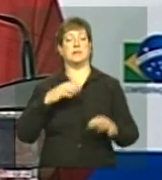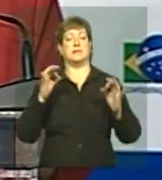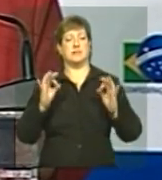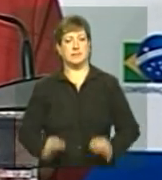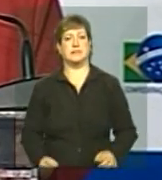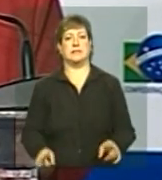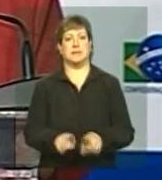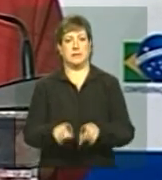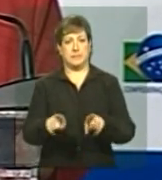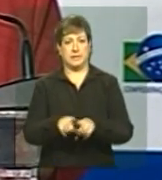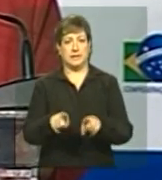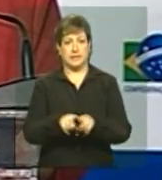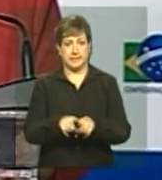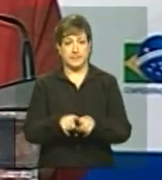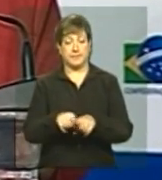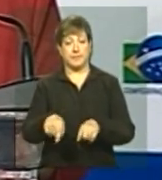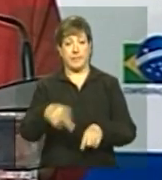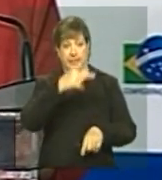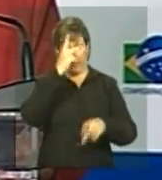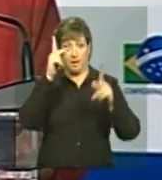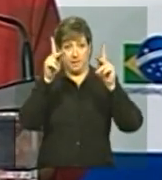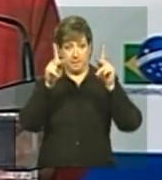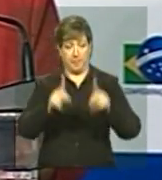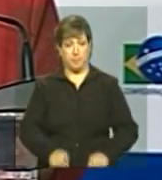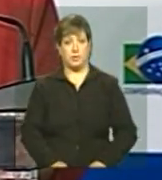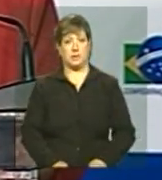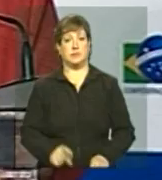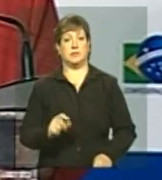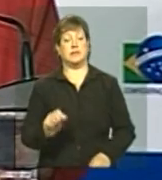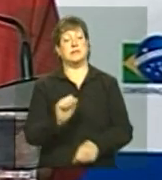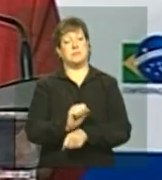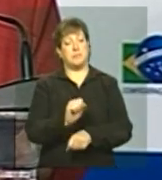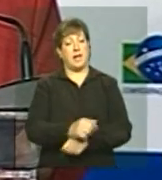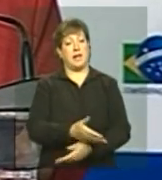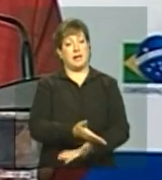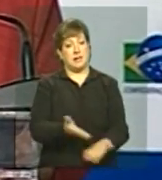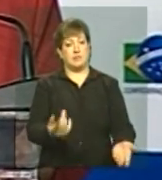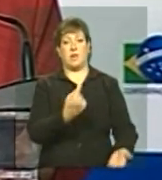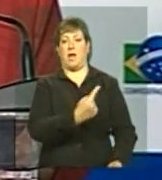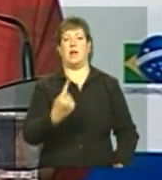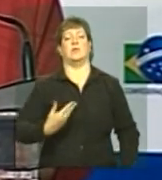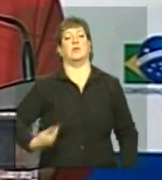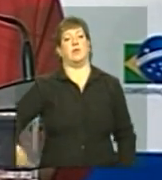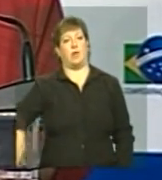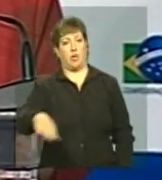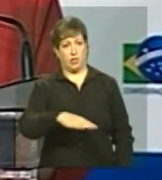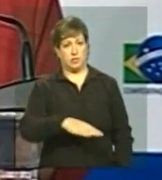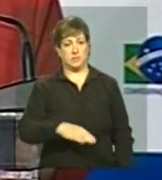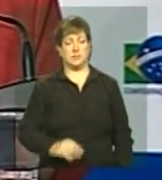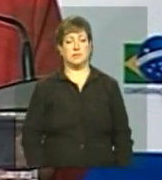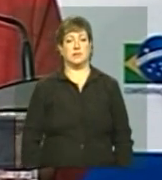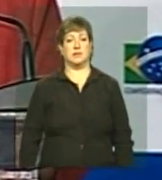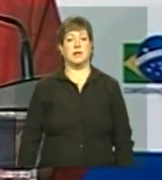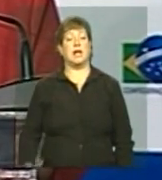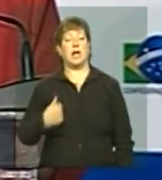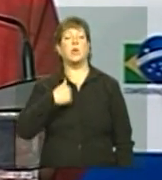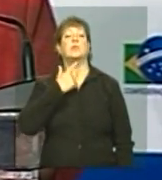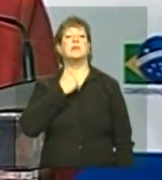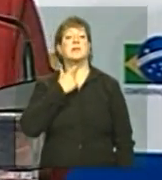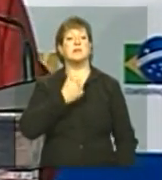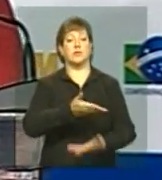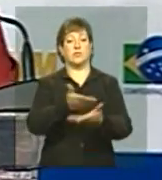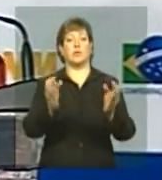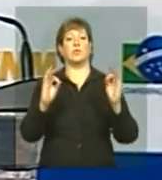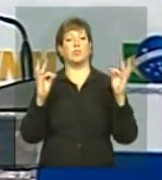também que a população espera isso de cada um de nós. E desejo a